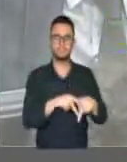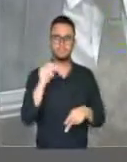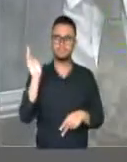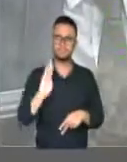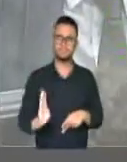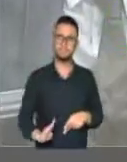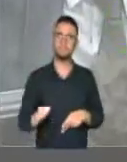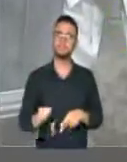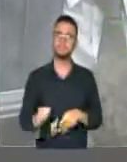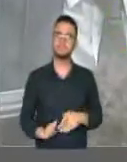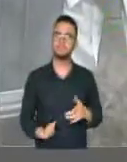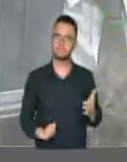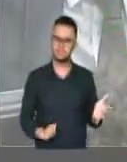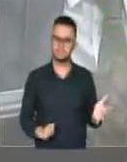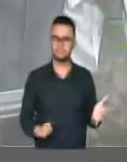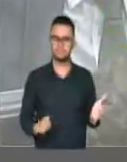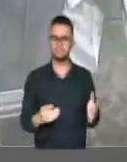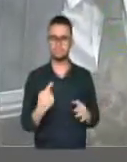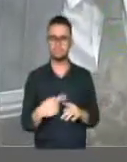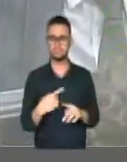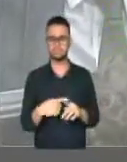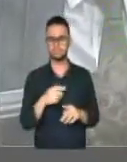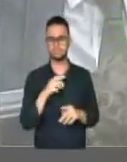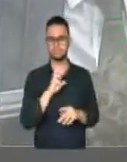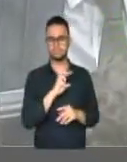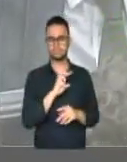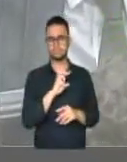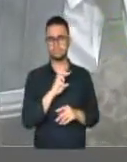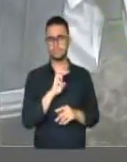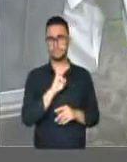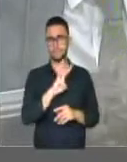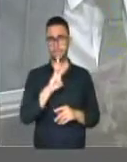brasileira, que o site